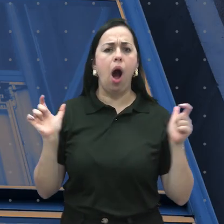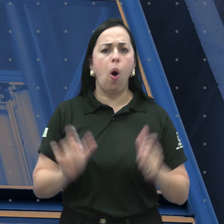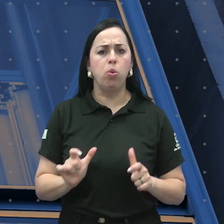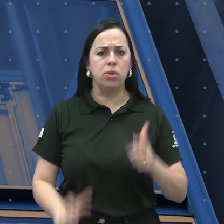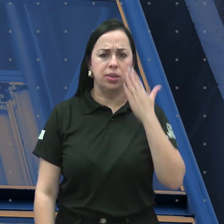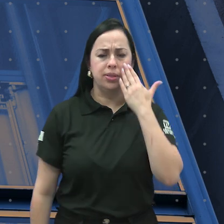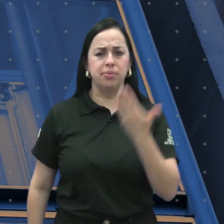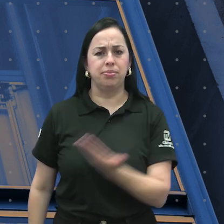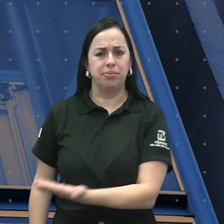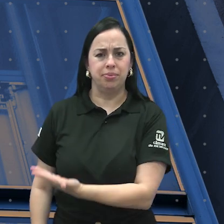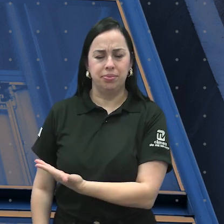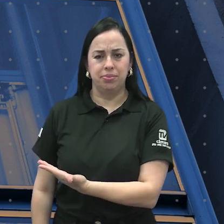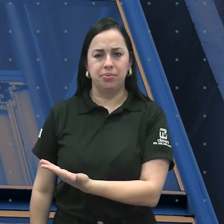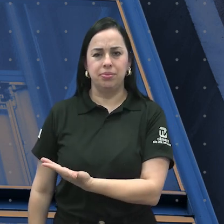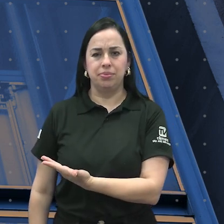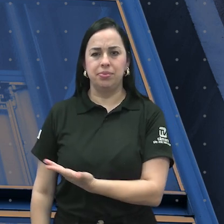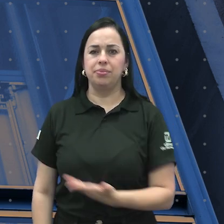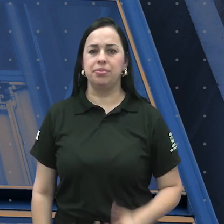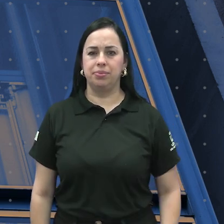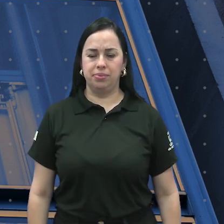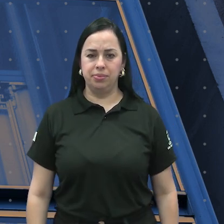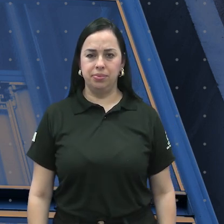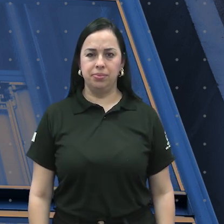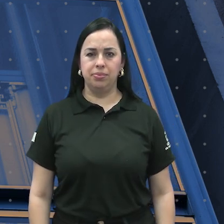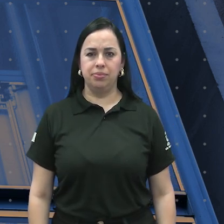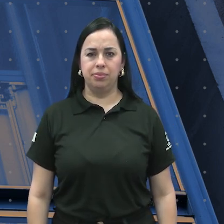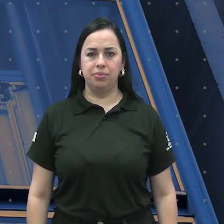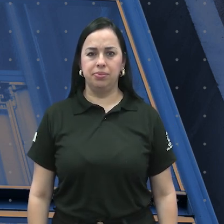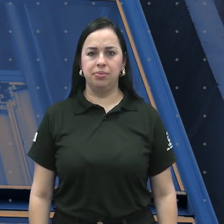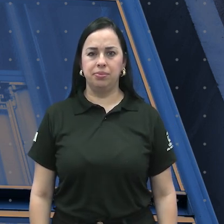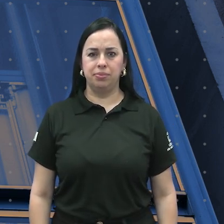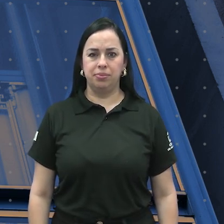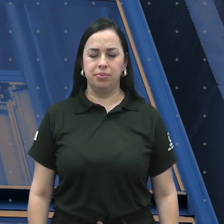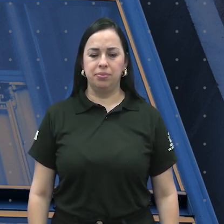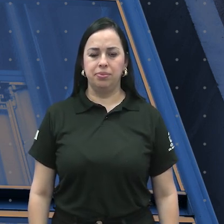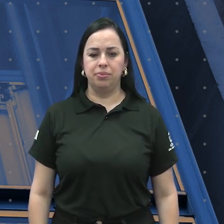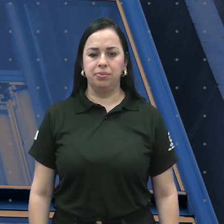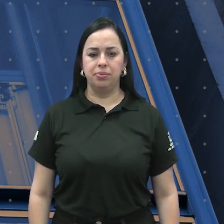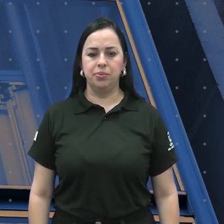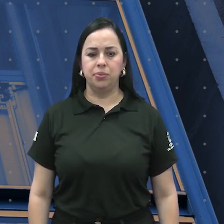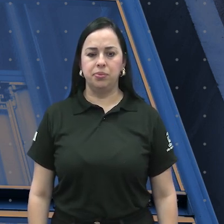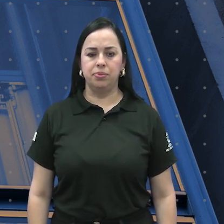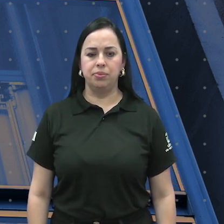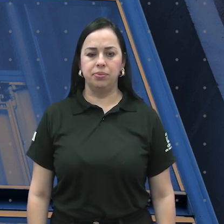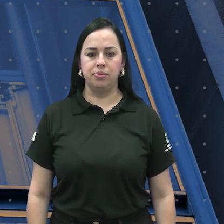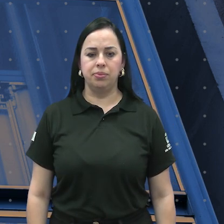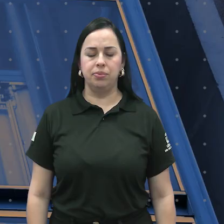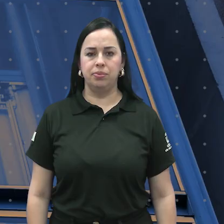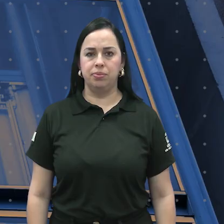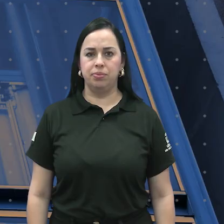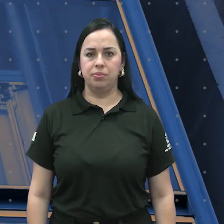cidadão. O PAT fica na Praça Afonso Pena, número 175, no centro.